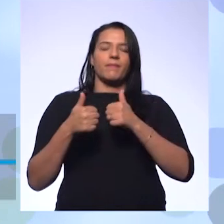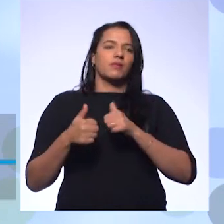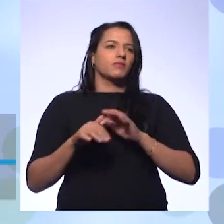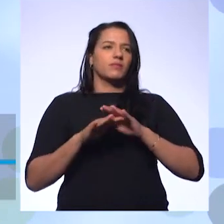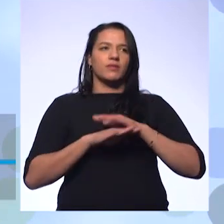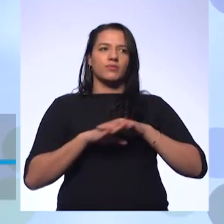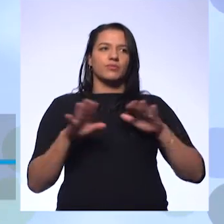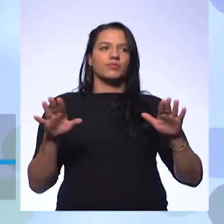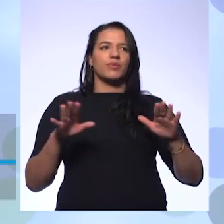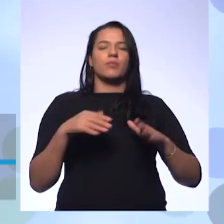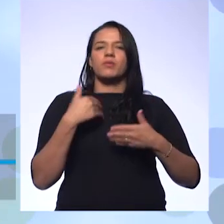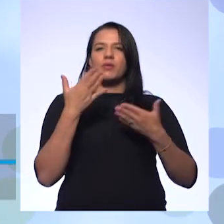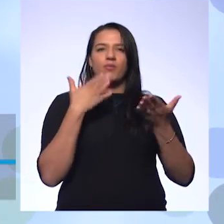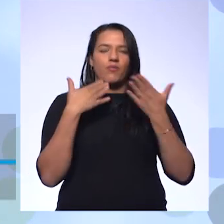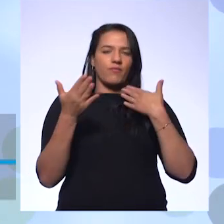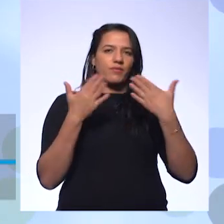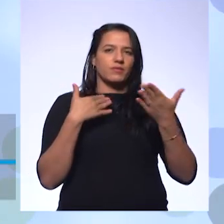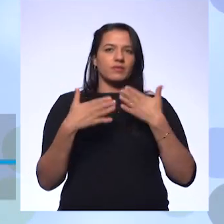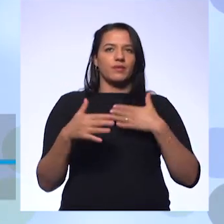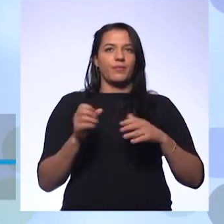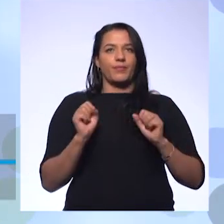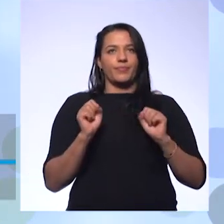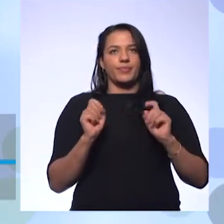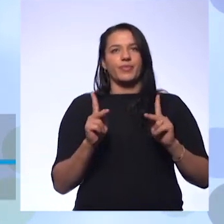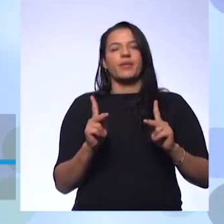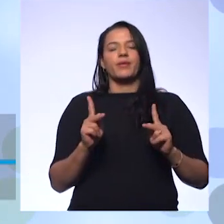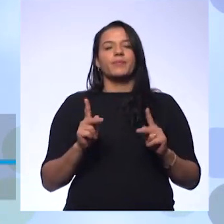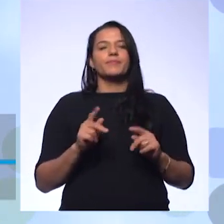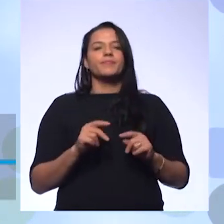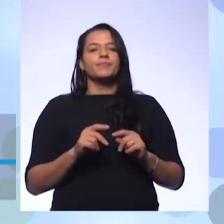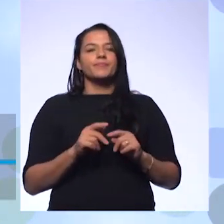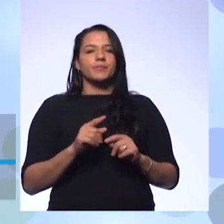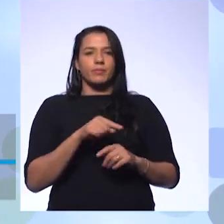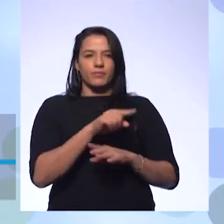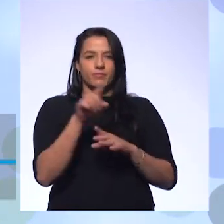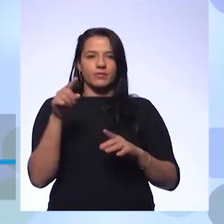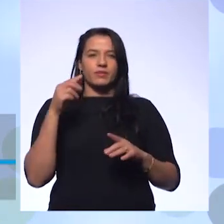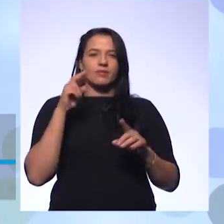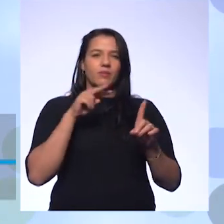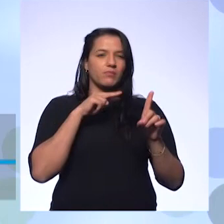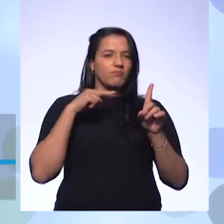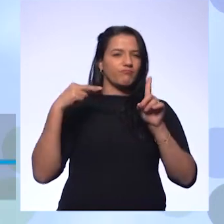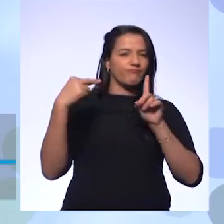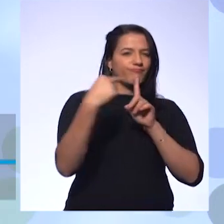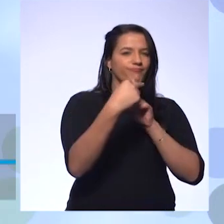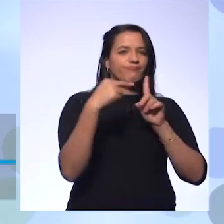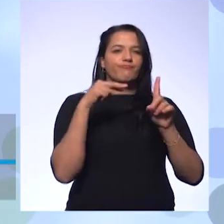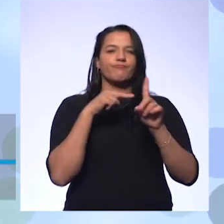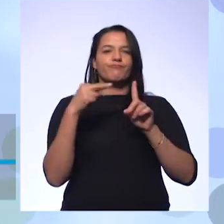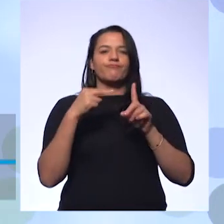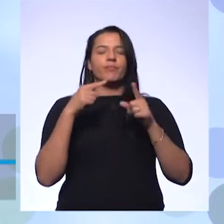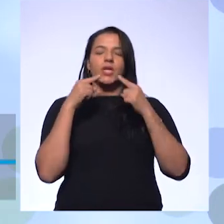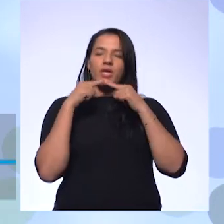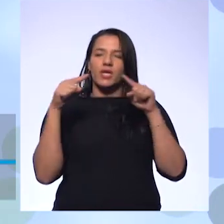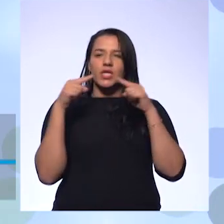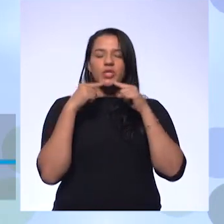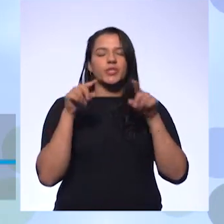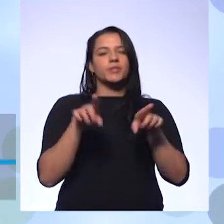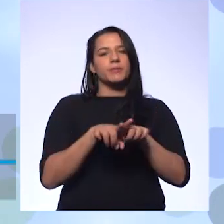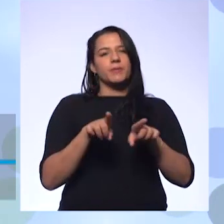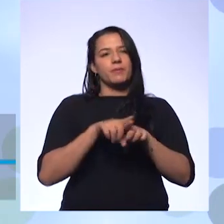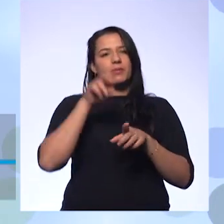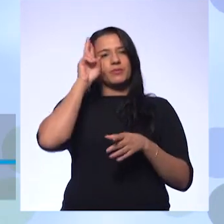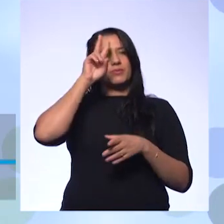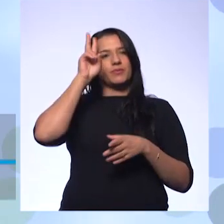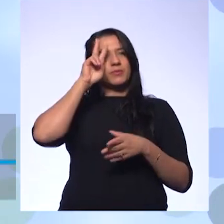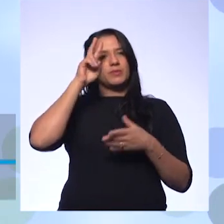era a proposta do nosso exercício, tá? Que vocês problematizem e tenham uma visão crítica a respeito dos eventos históricos que a gente apresenta